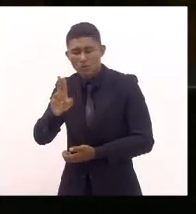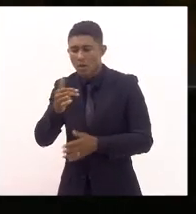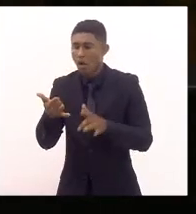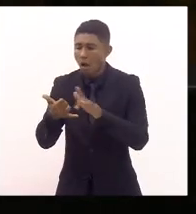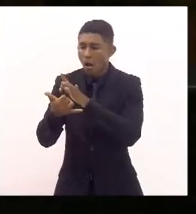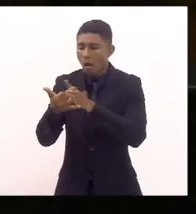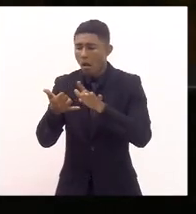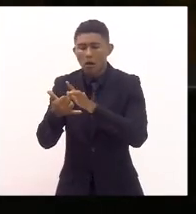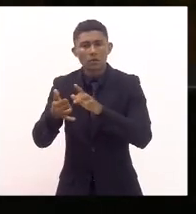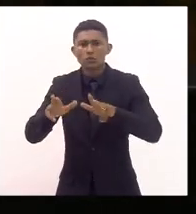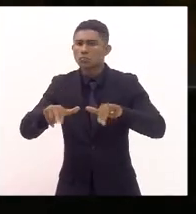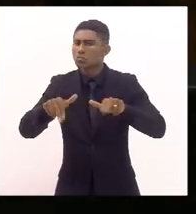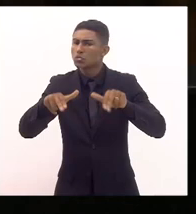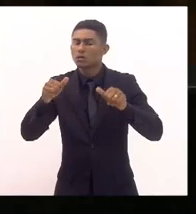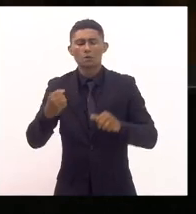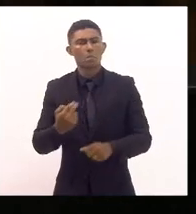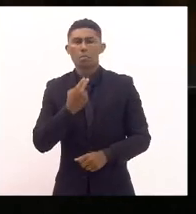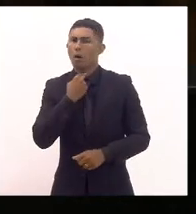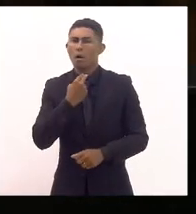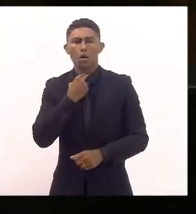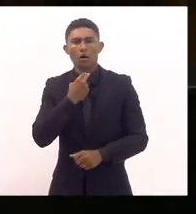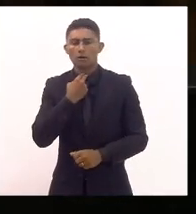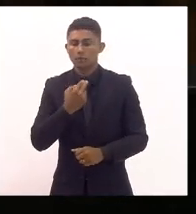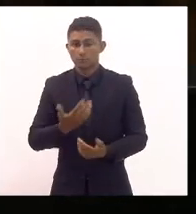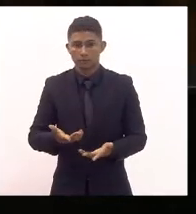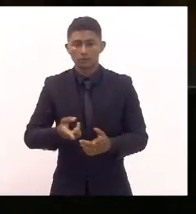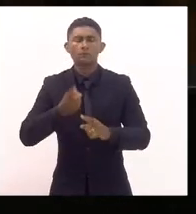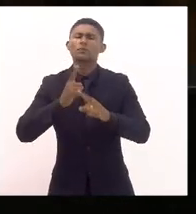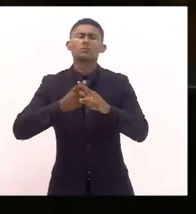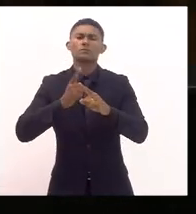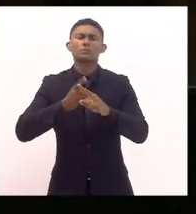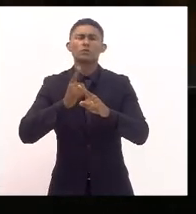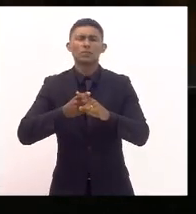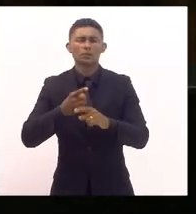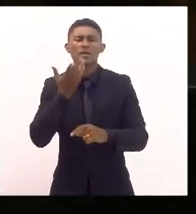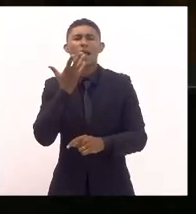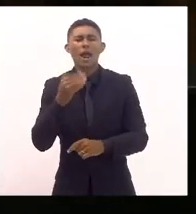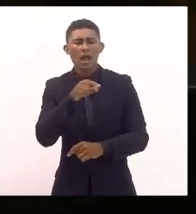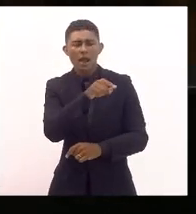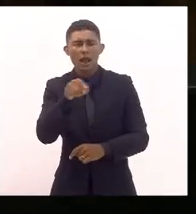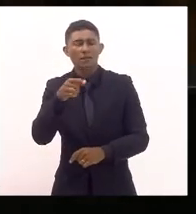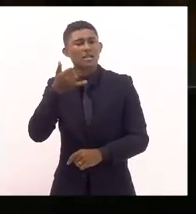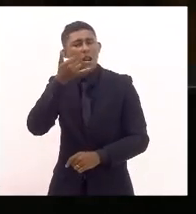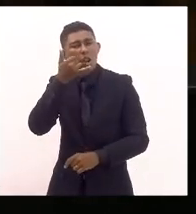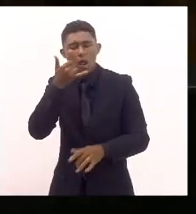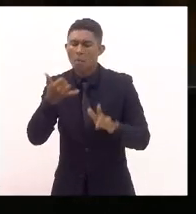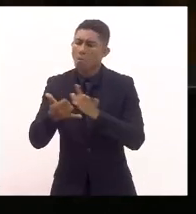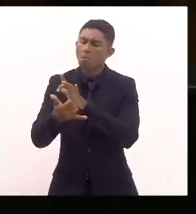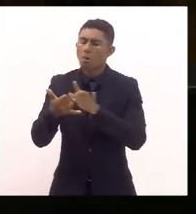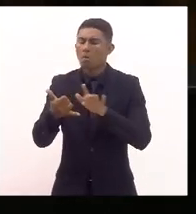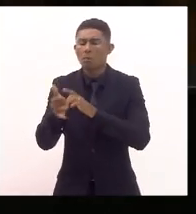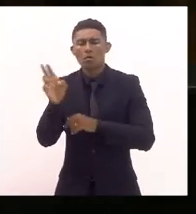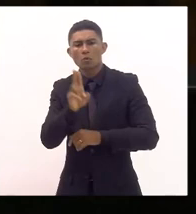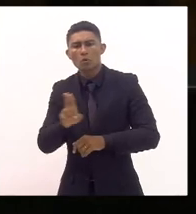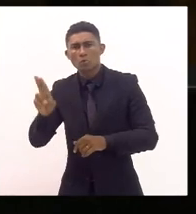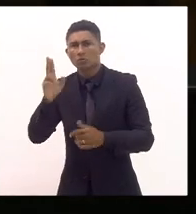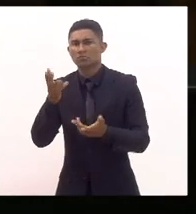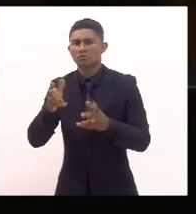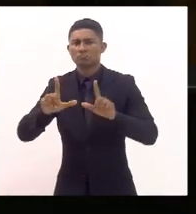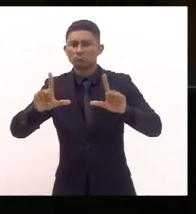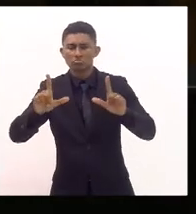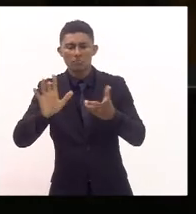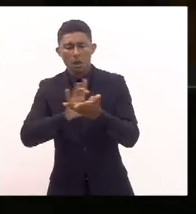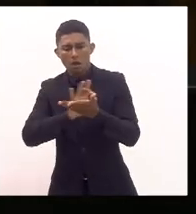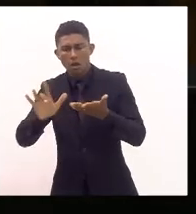pelos nossas crianças na E por que que as crianças devem reduzir o uso do celular do laptop do